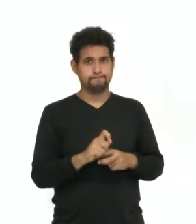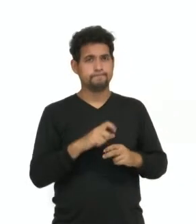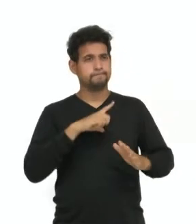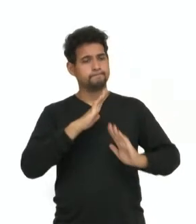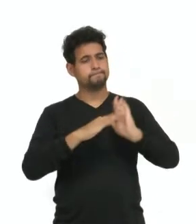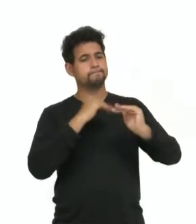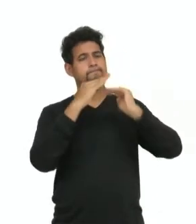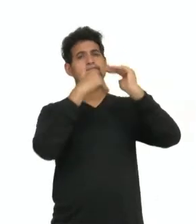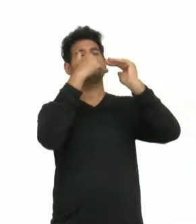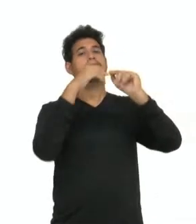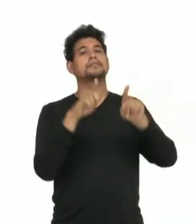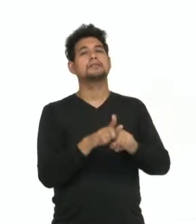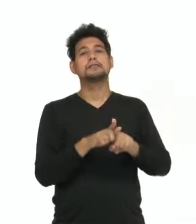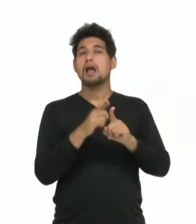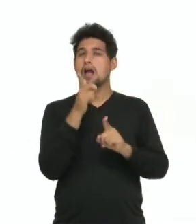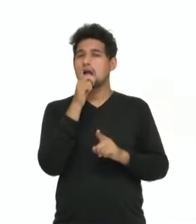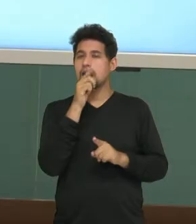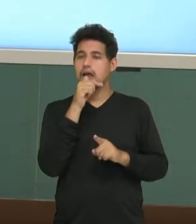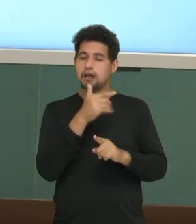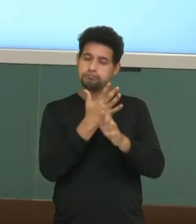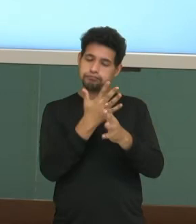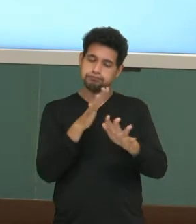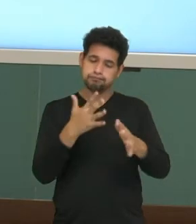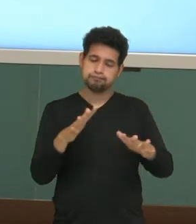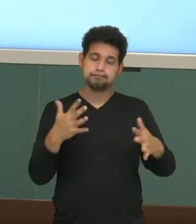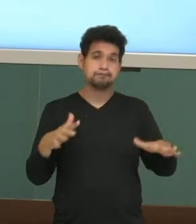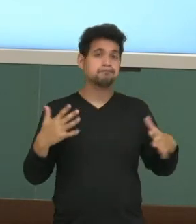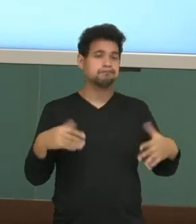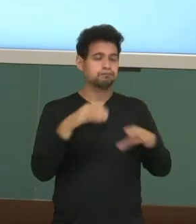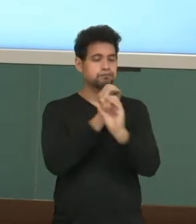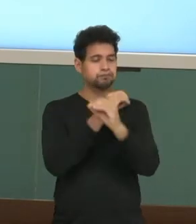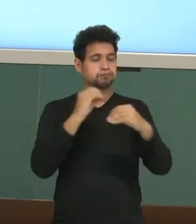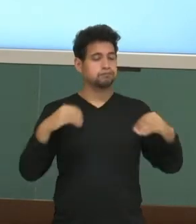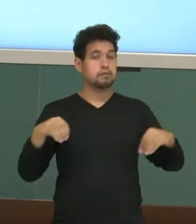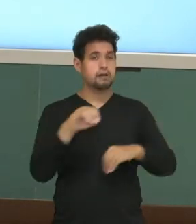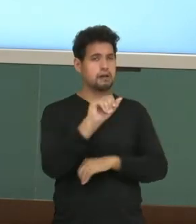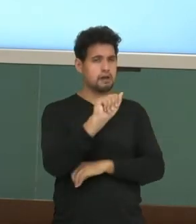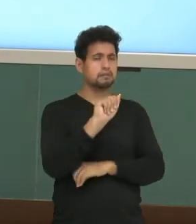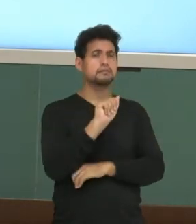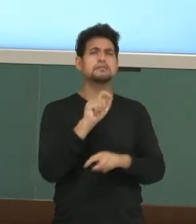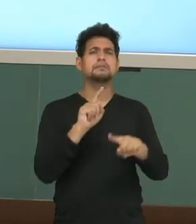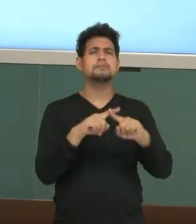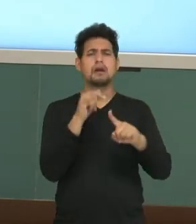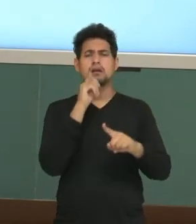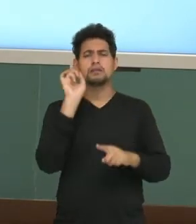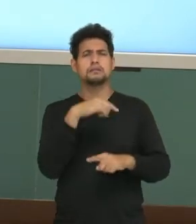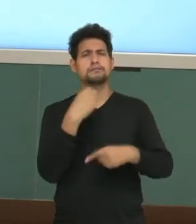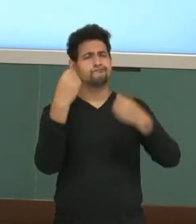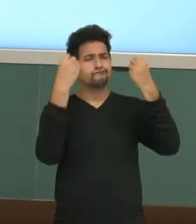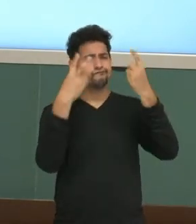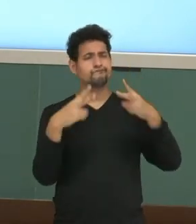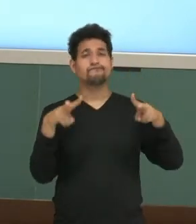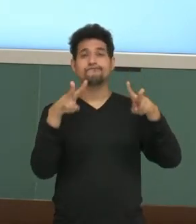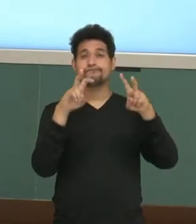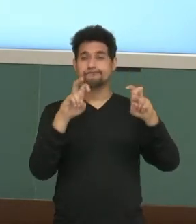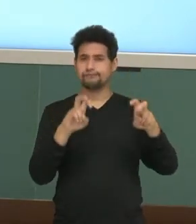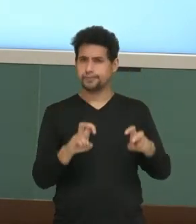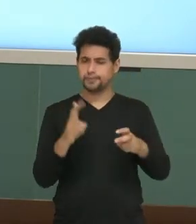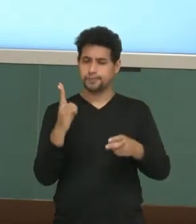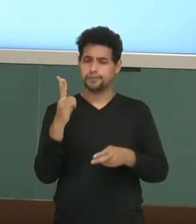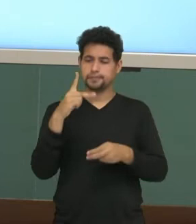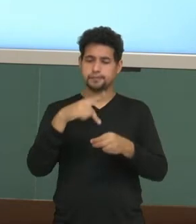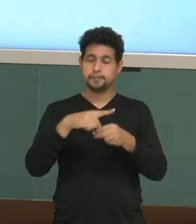avanço em direção às águas do Oceano Atlântico. E aí, quando falamos do petróleo, também temos que